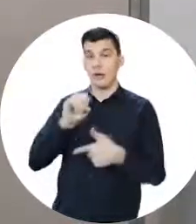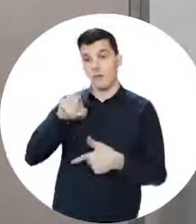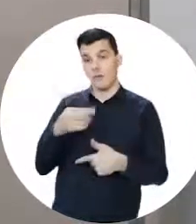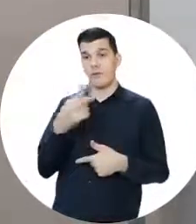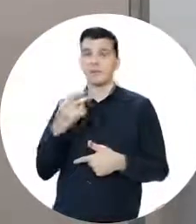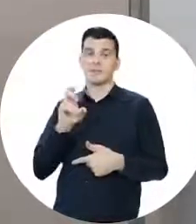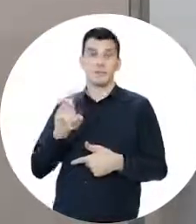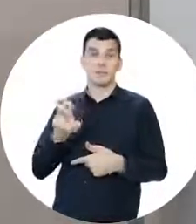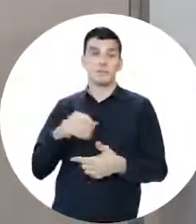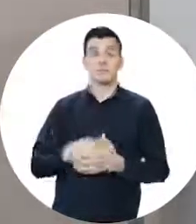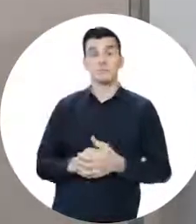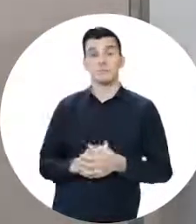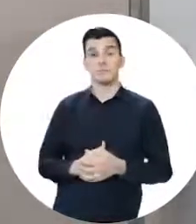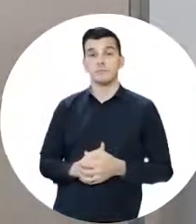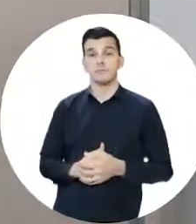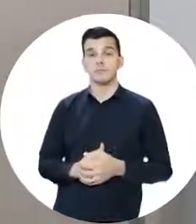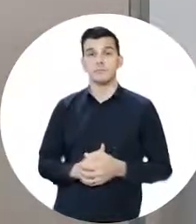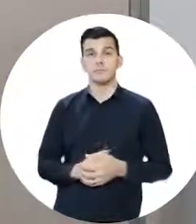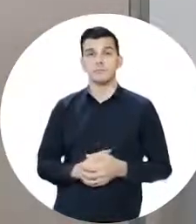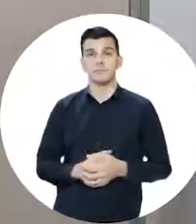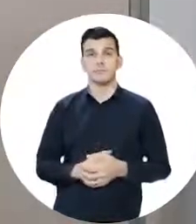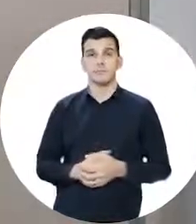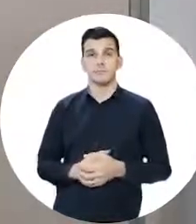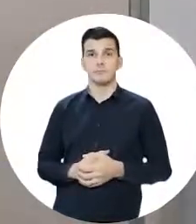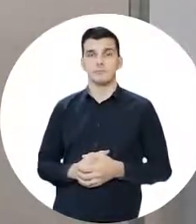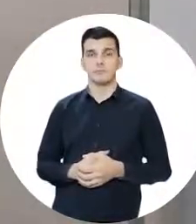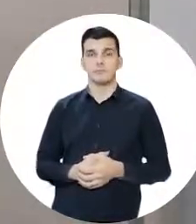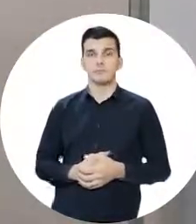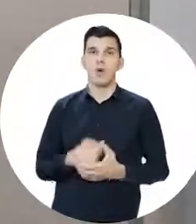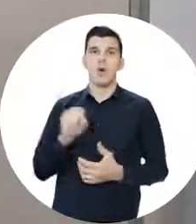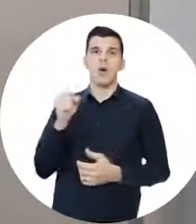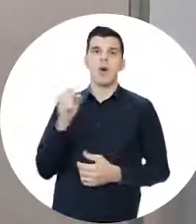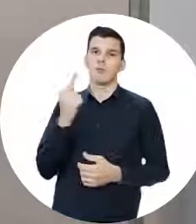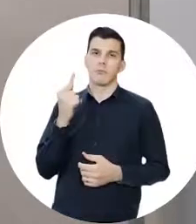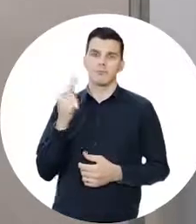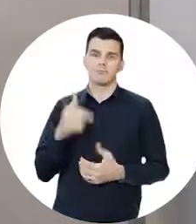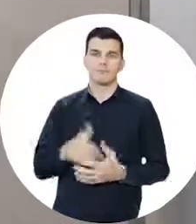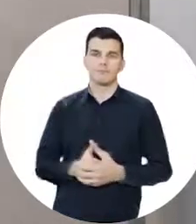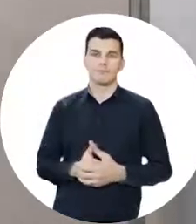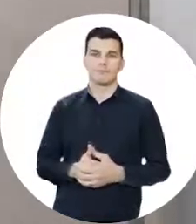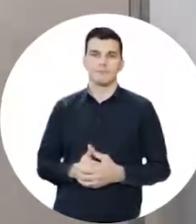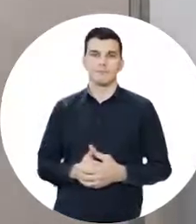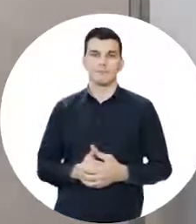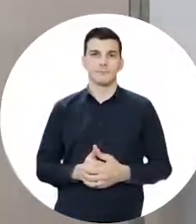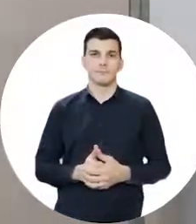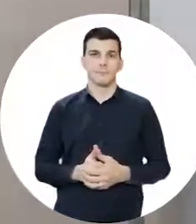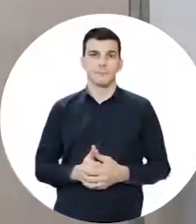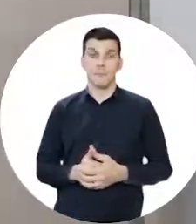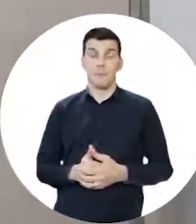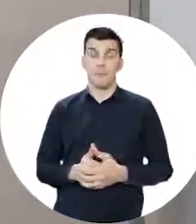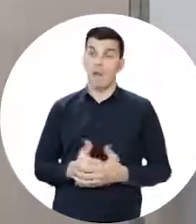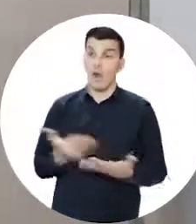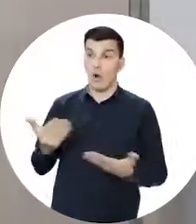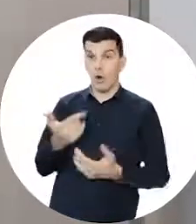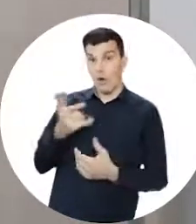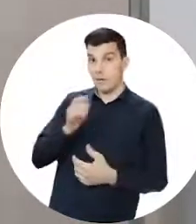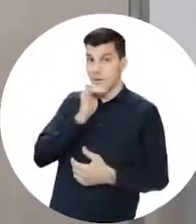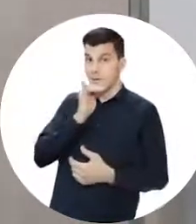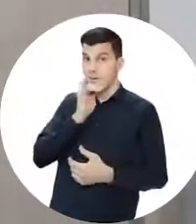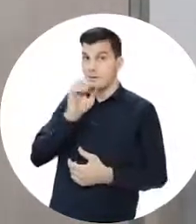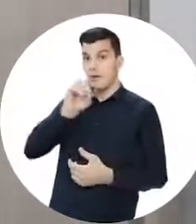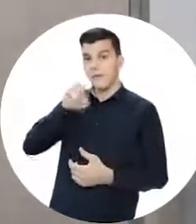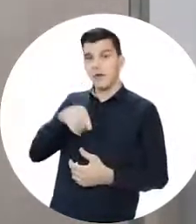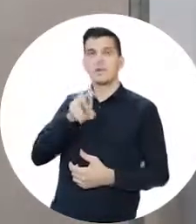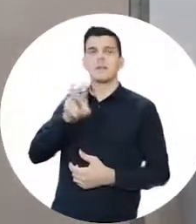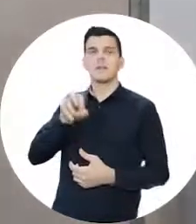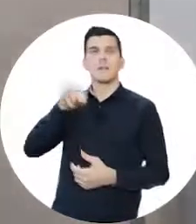que 2 vezes 4, certo? Vai dar 8 gramas por litro. Aqui eu te dei 0,5